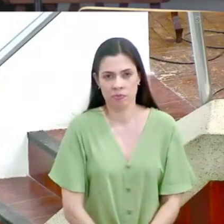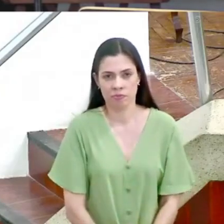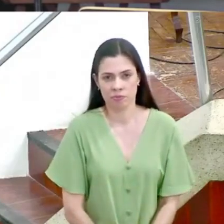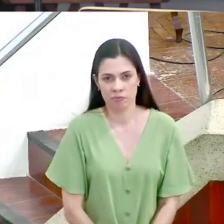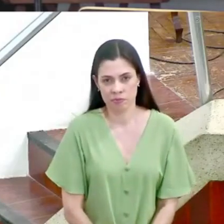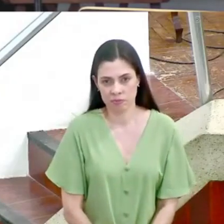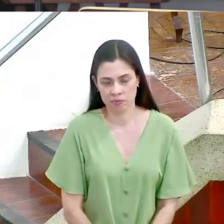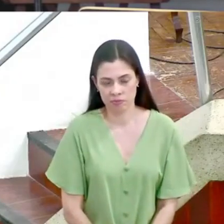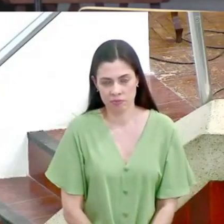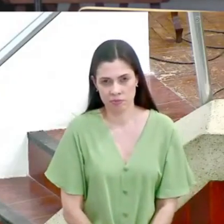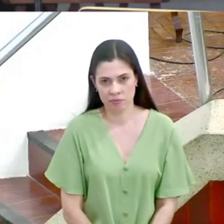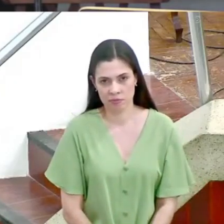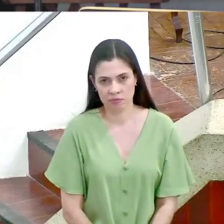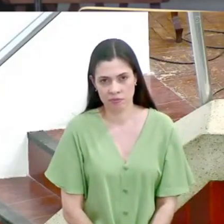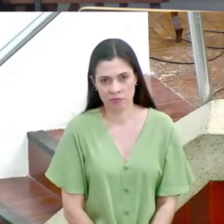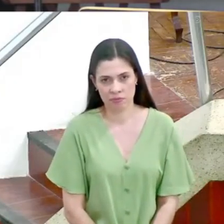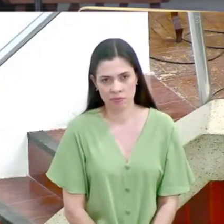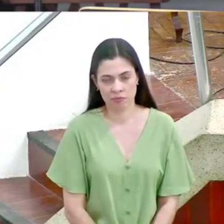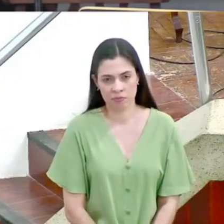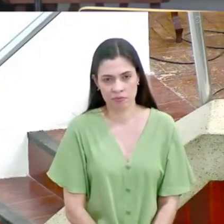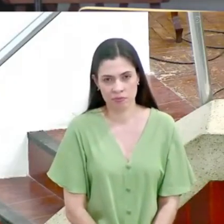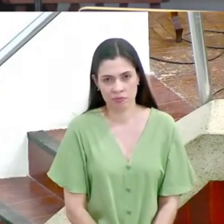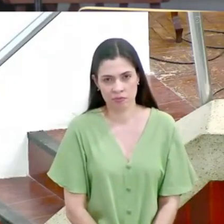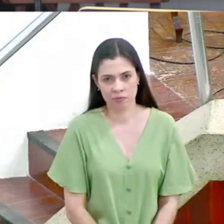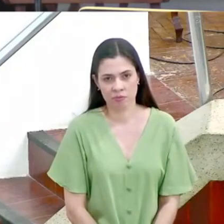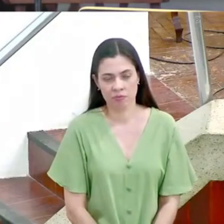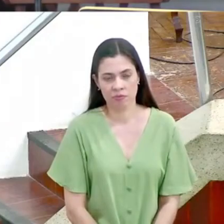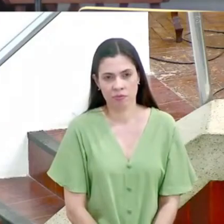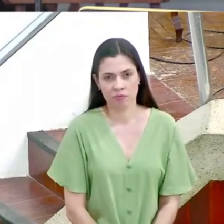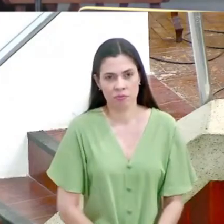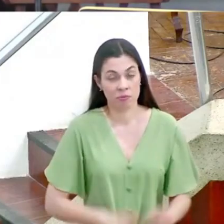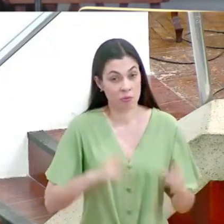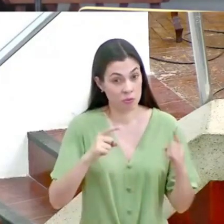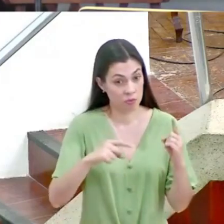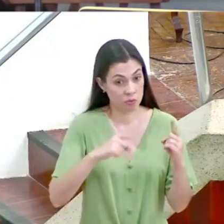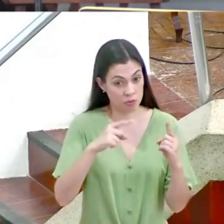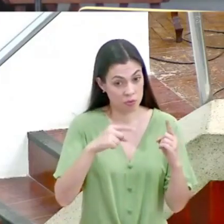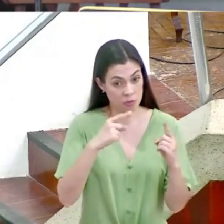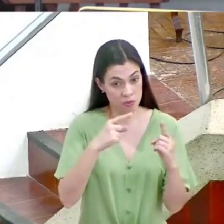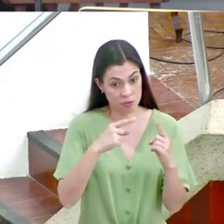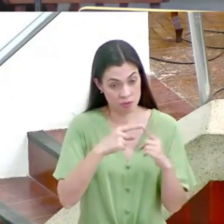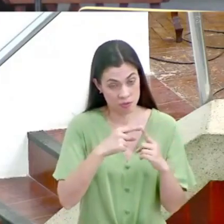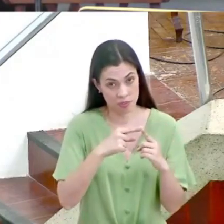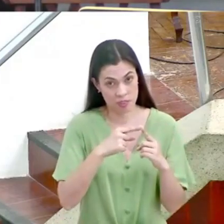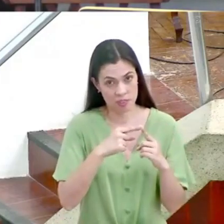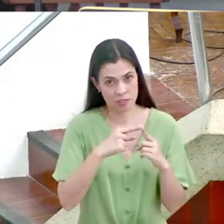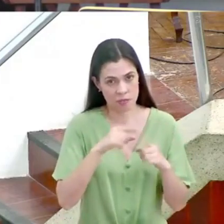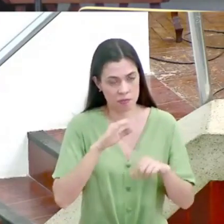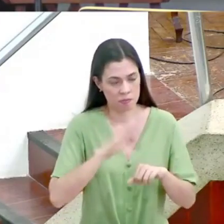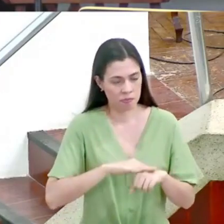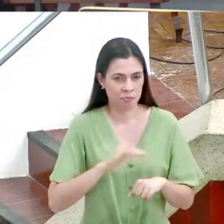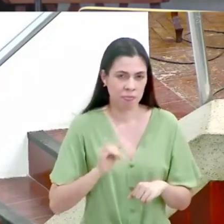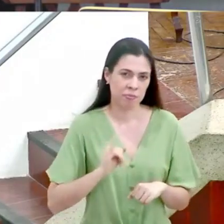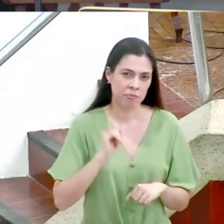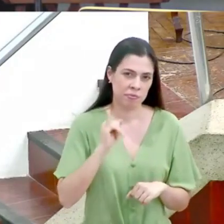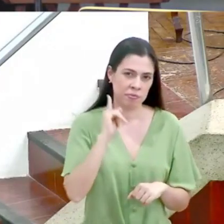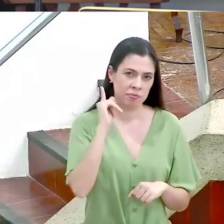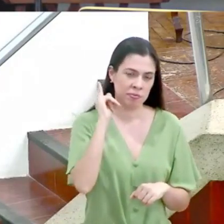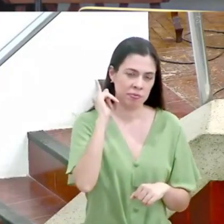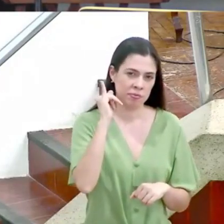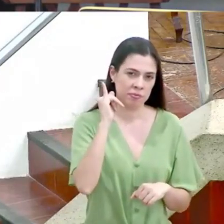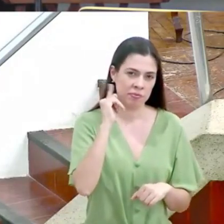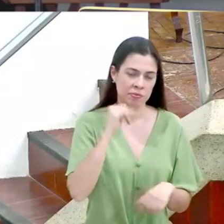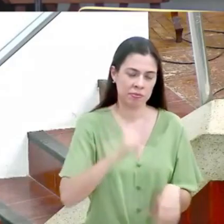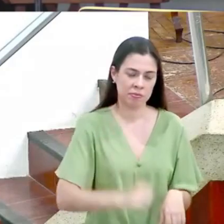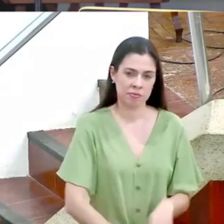relatos perdem de vista o centro principal da mensagem do